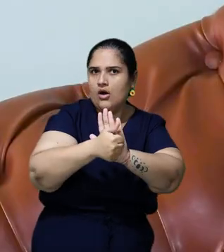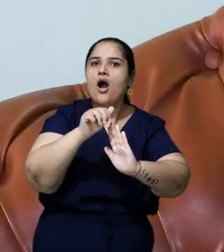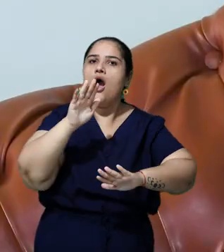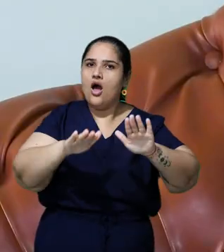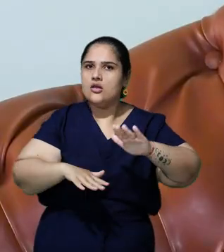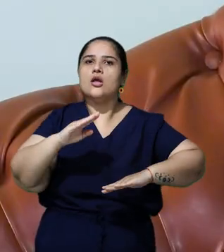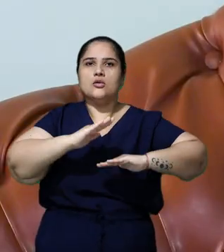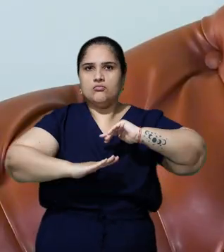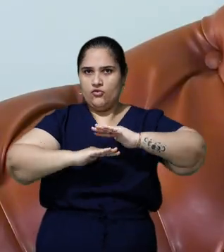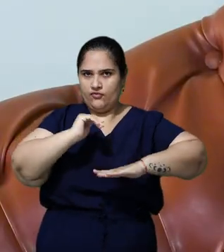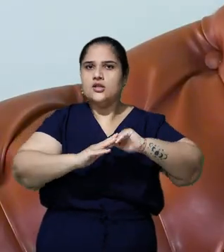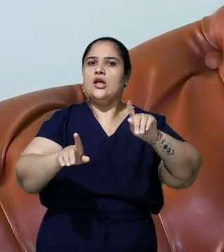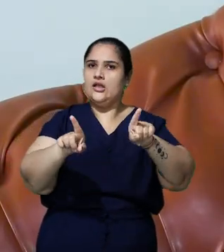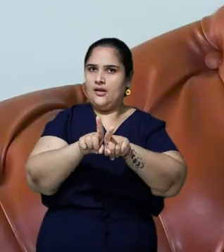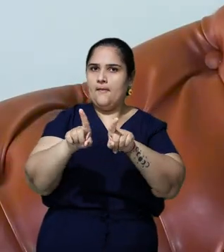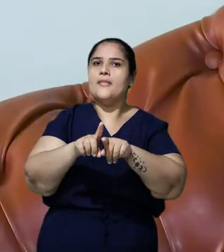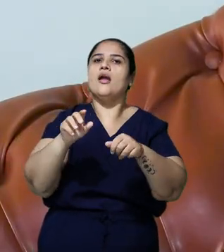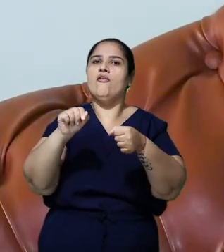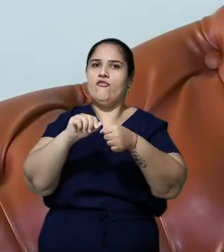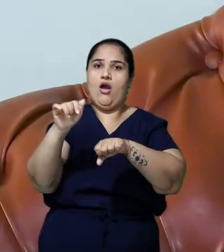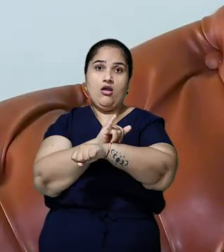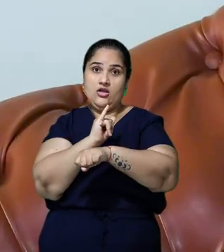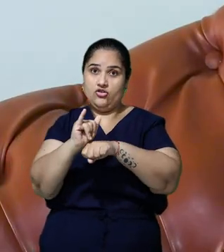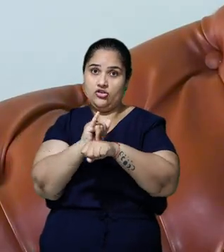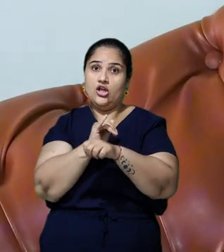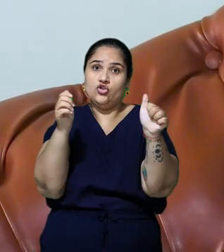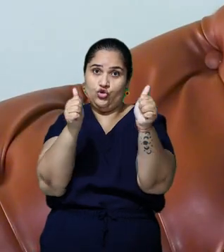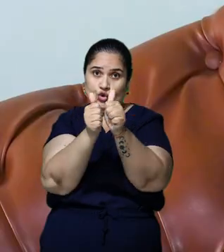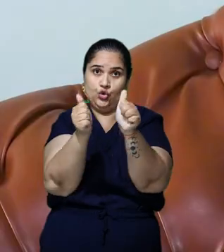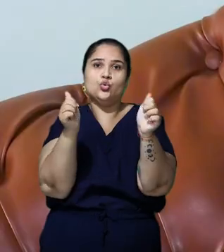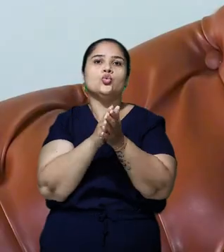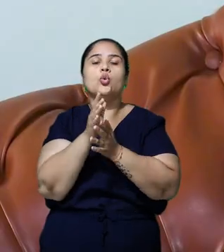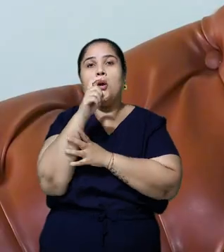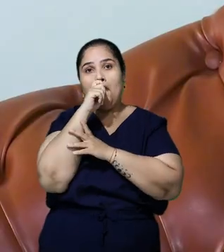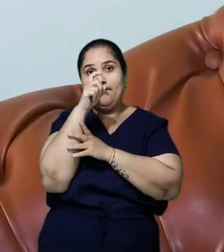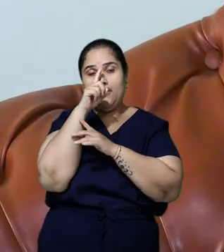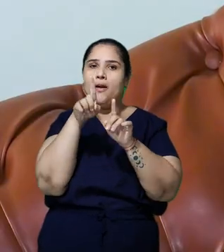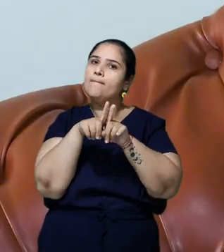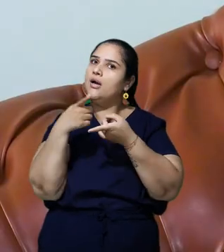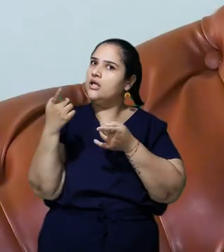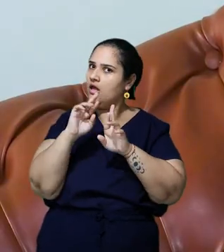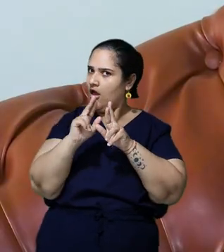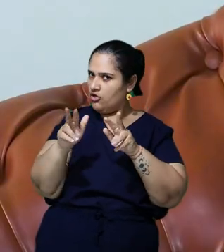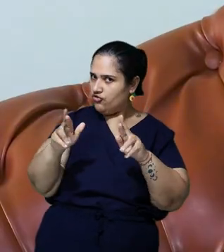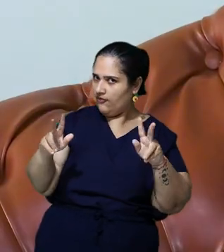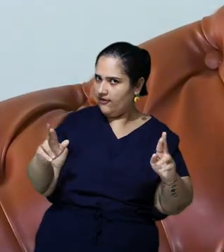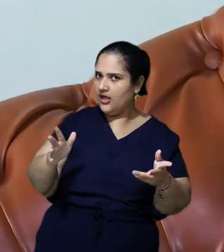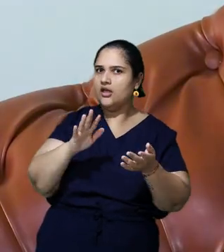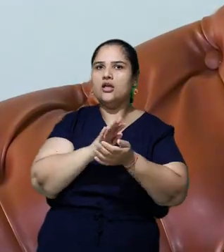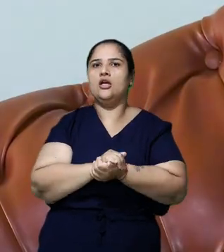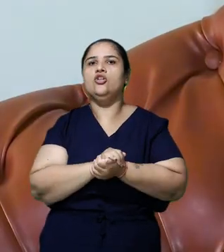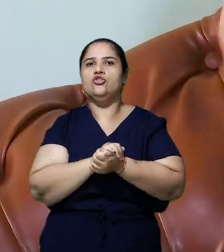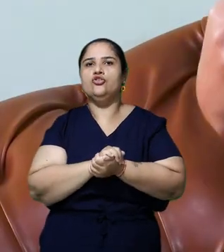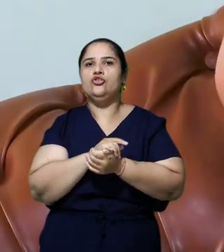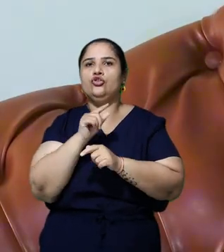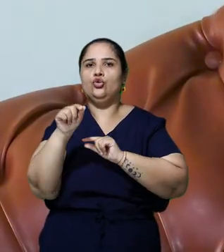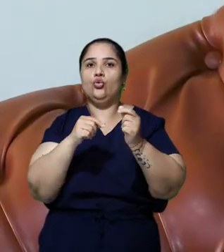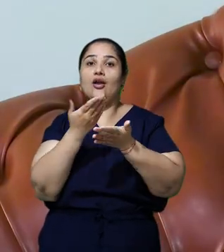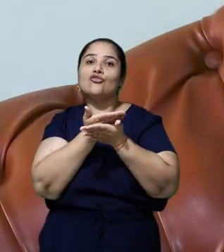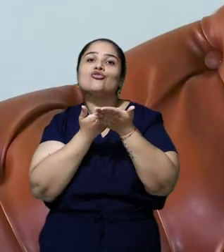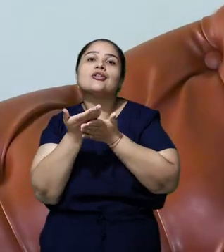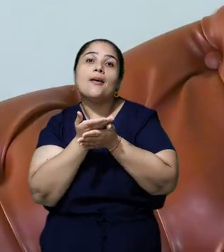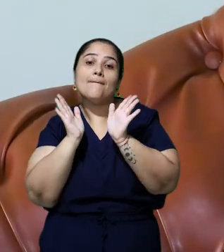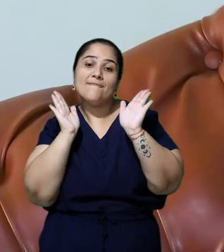estratégias com os pais, mas é algo diferente de uma intervenção realmente focada